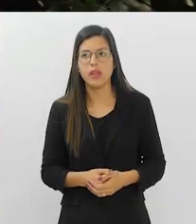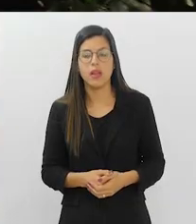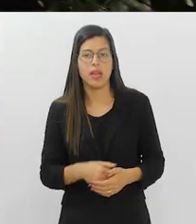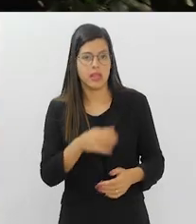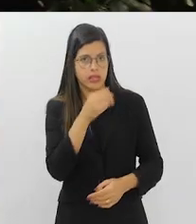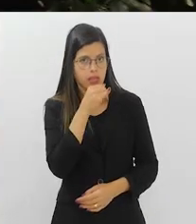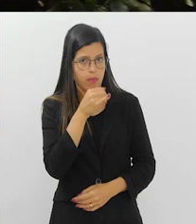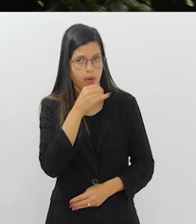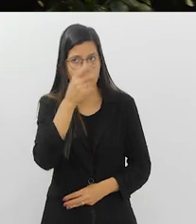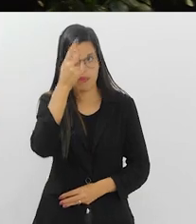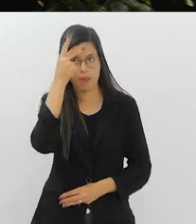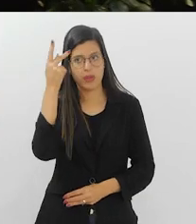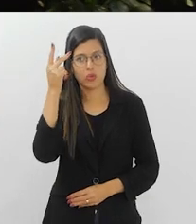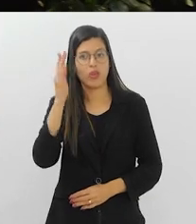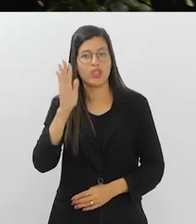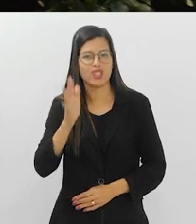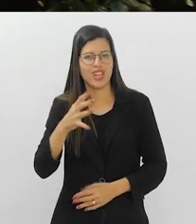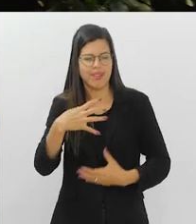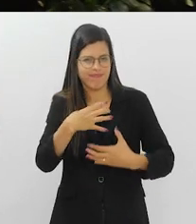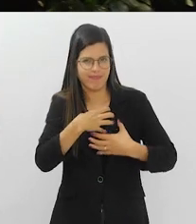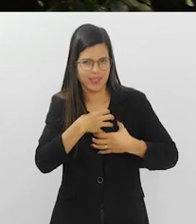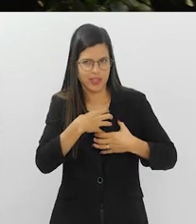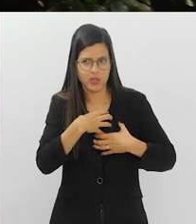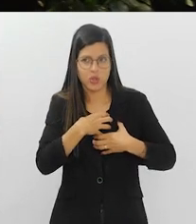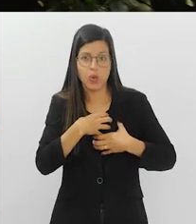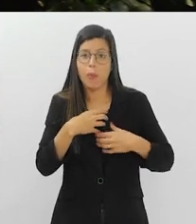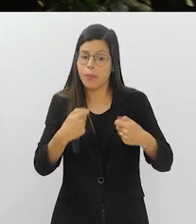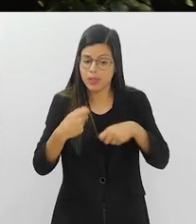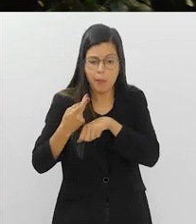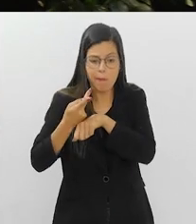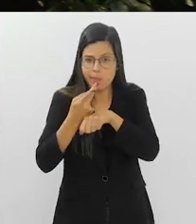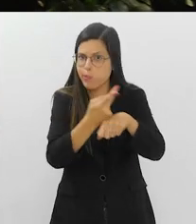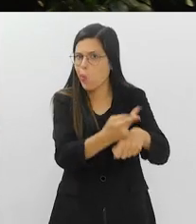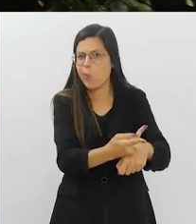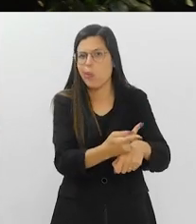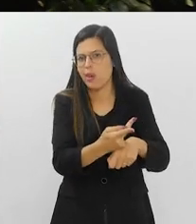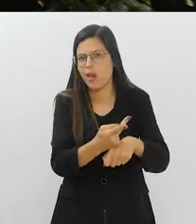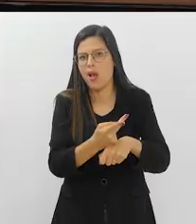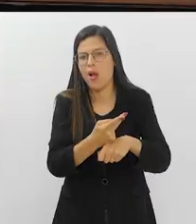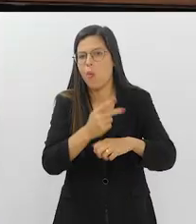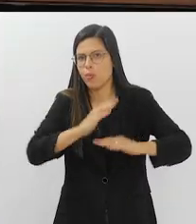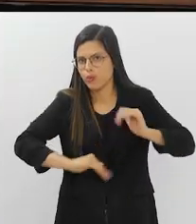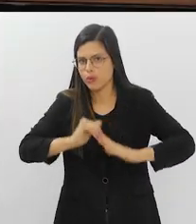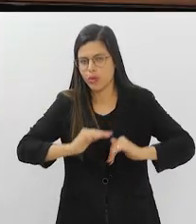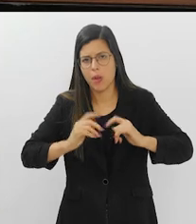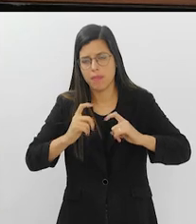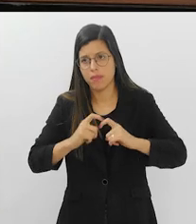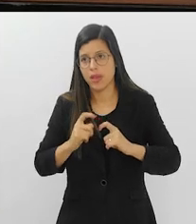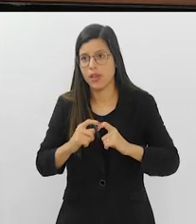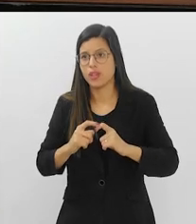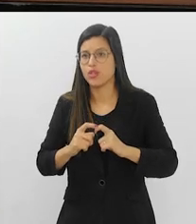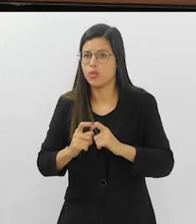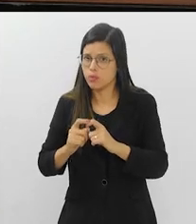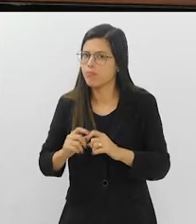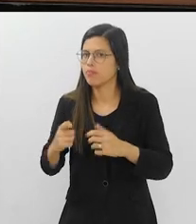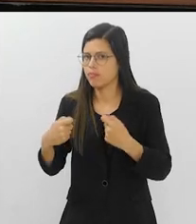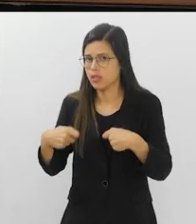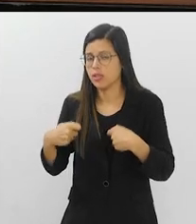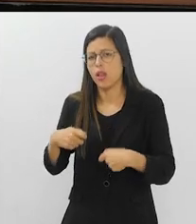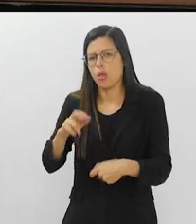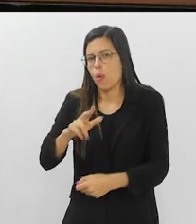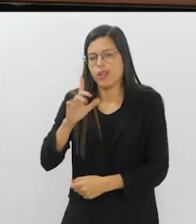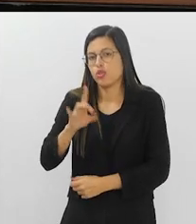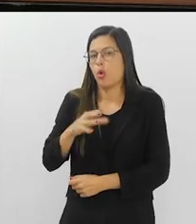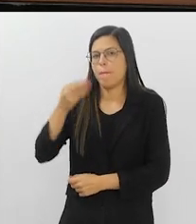pessoa, quando está já com algum desse tipo de sintoma, procura logo um especialista. Eu acho que é o melhor a se fazer, não necessariamente o